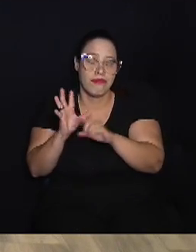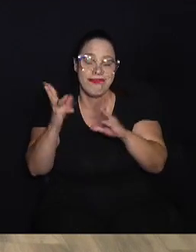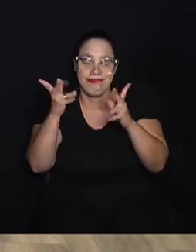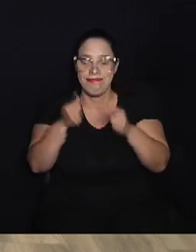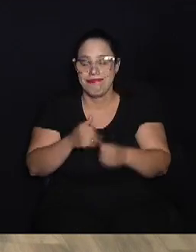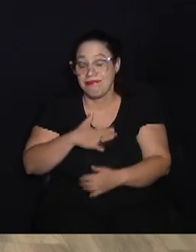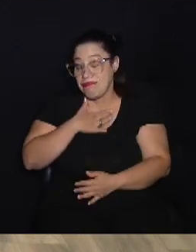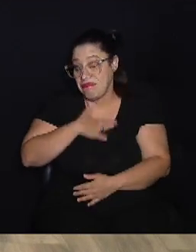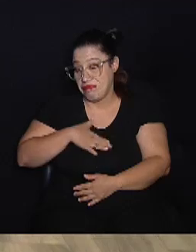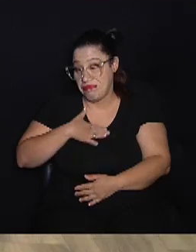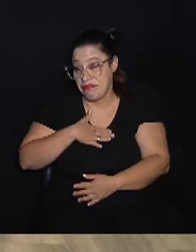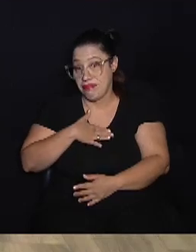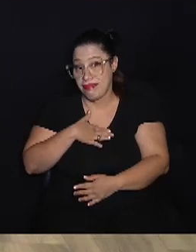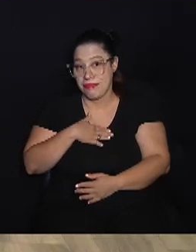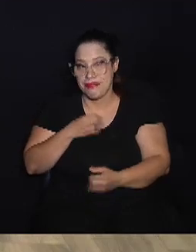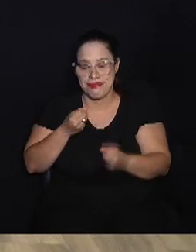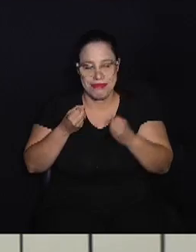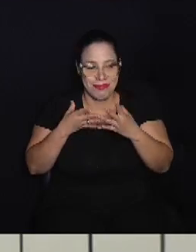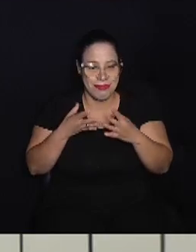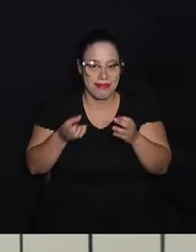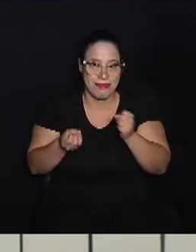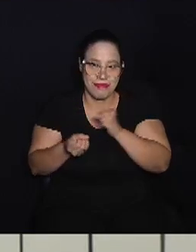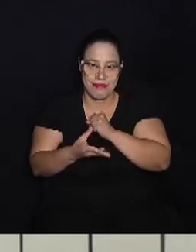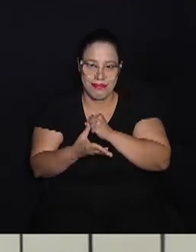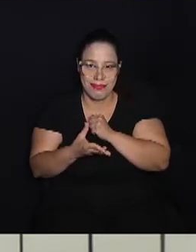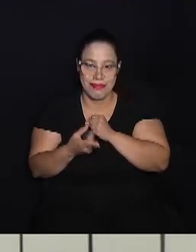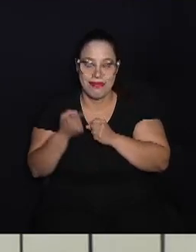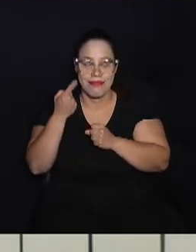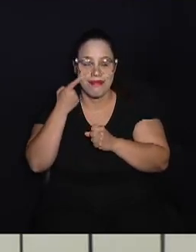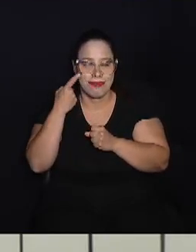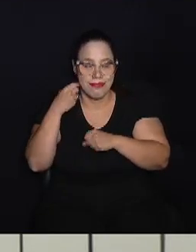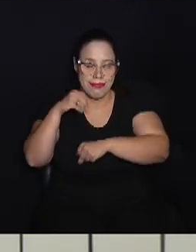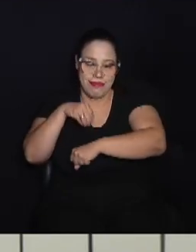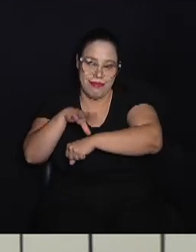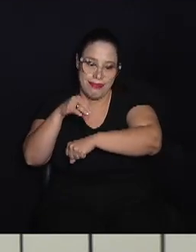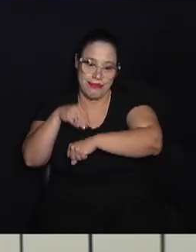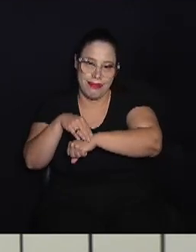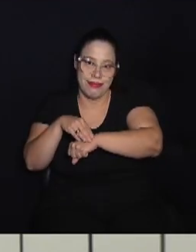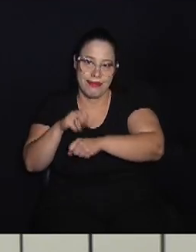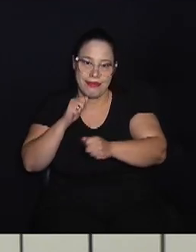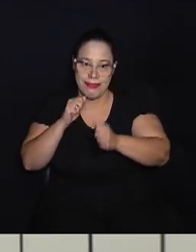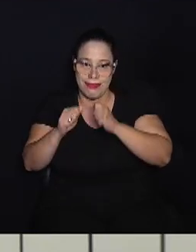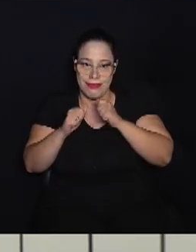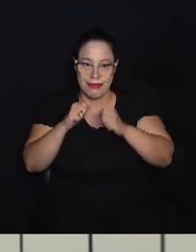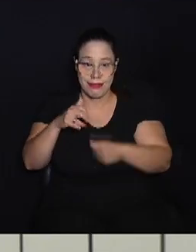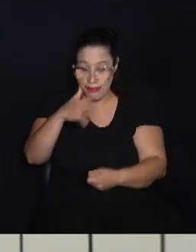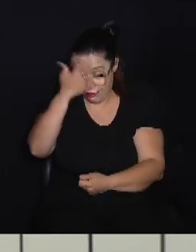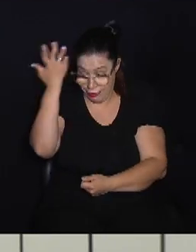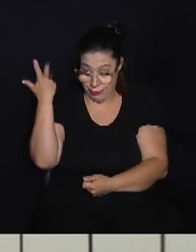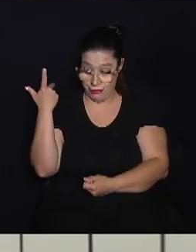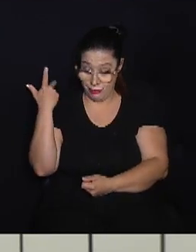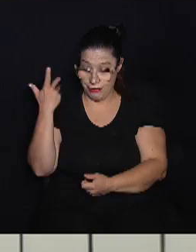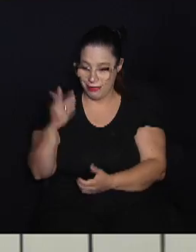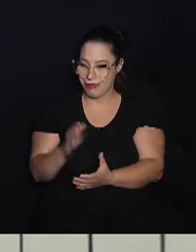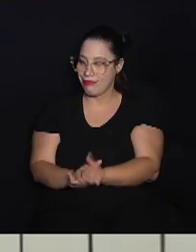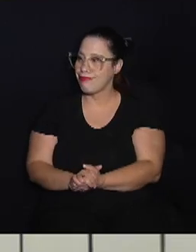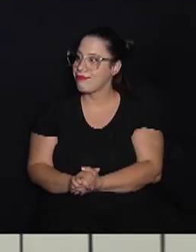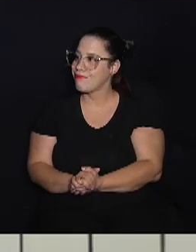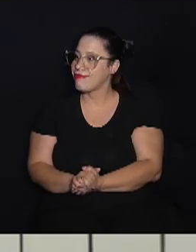os gostos e muitas estreias. Confira as dicas com a repórter Carla Mendrô.